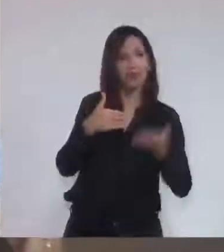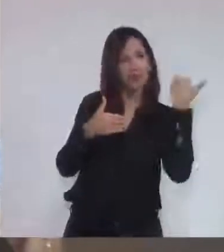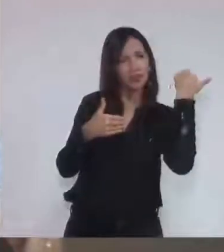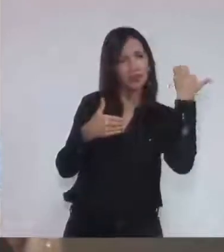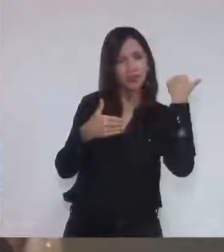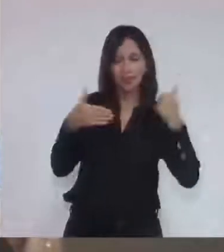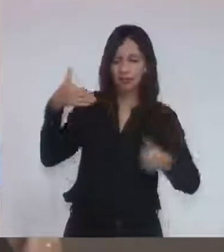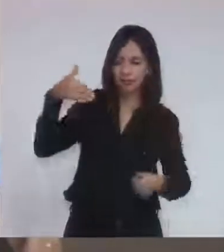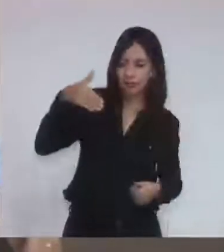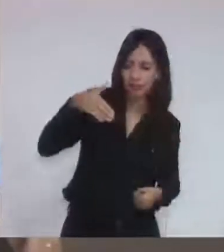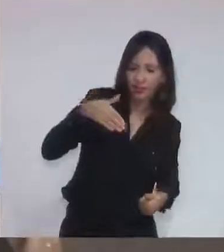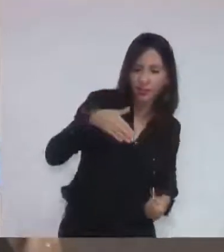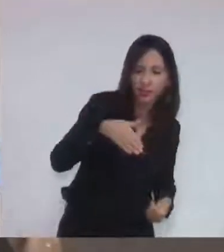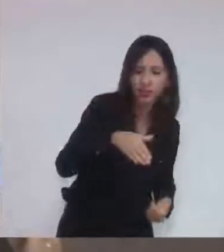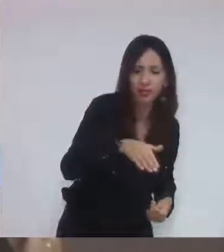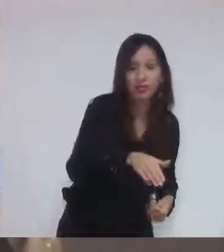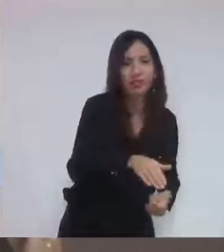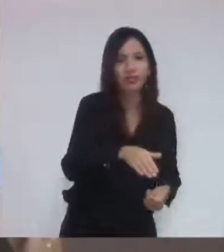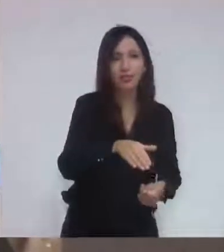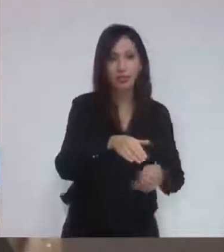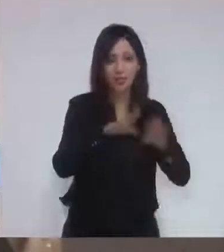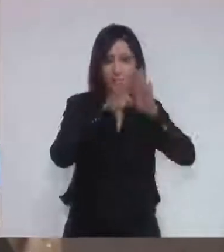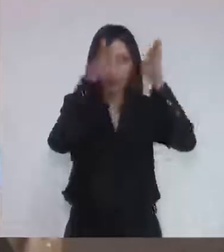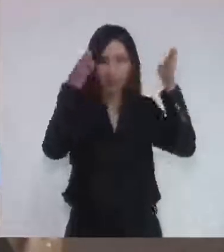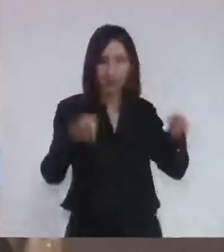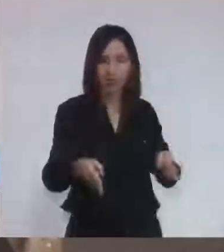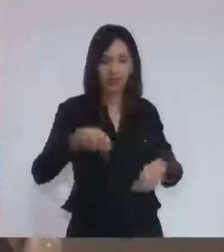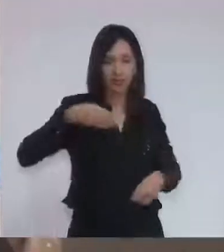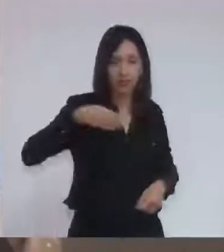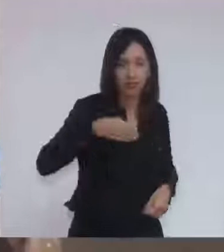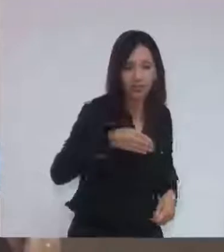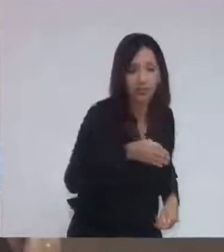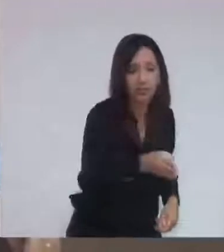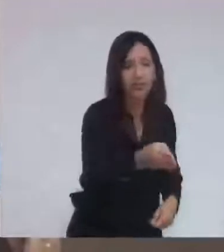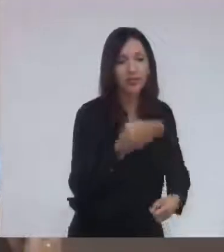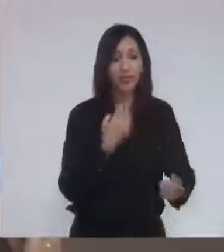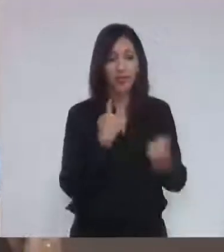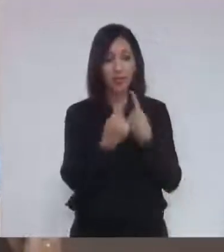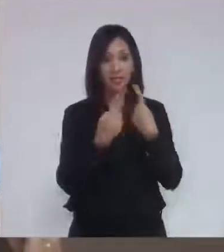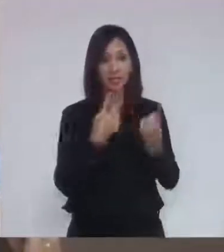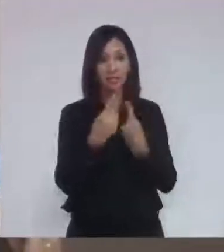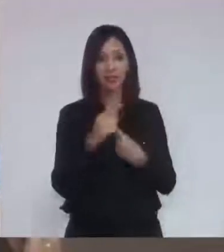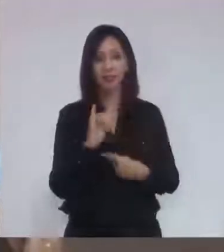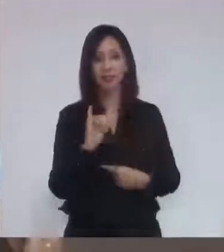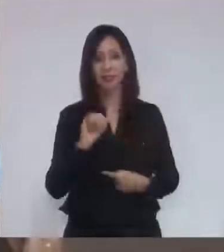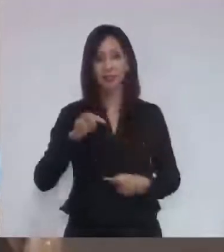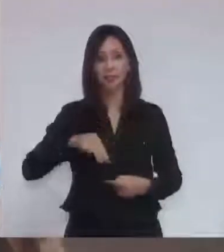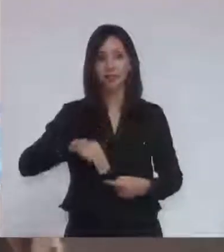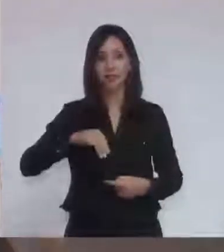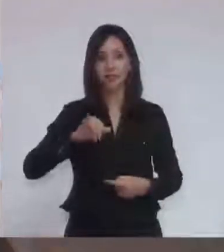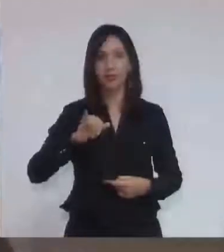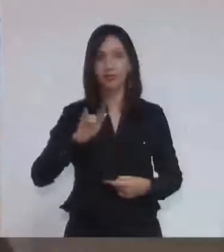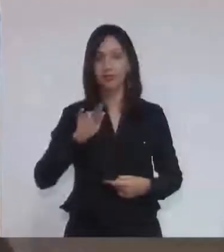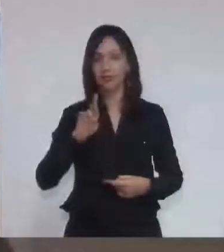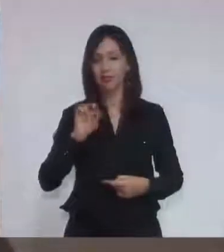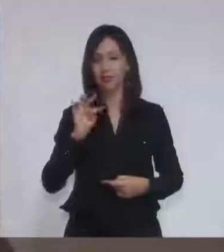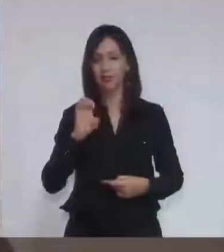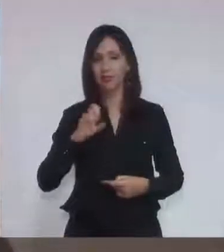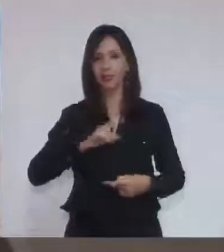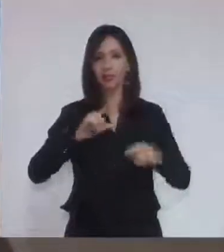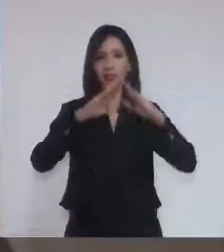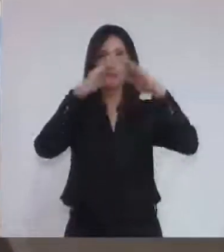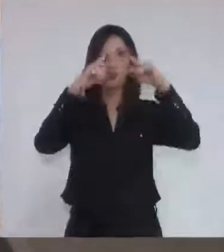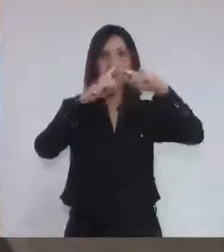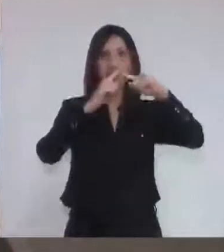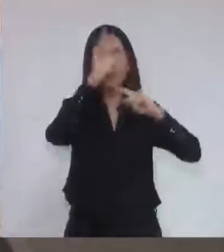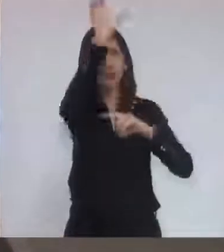descia, logo na descida ali da entrada na Avenida dos Imigrantes, tinha uma visualização muito clara da Matriz Santana